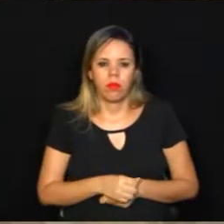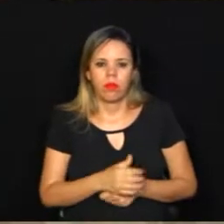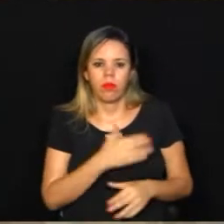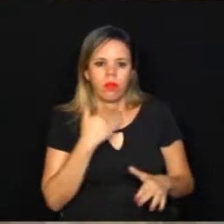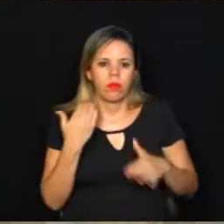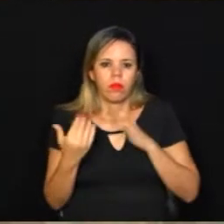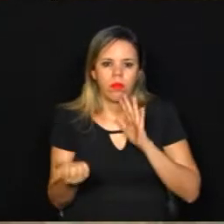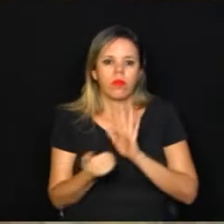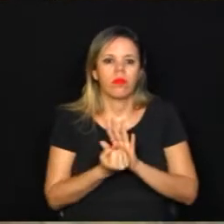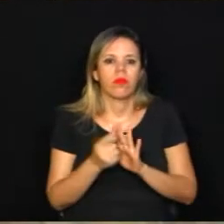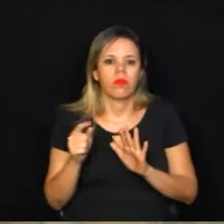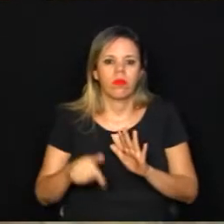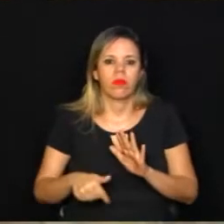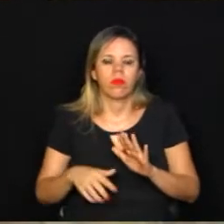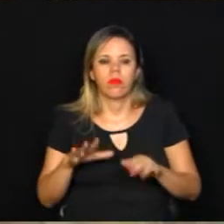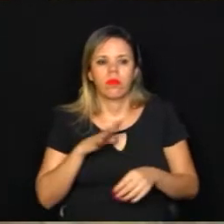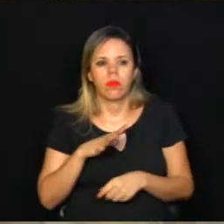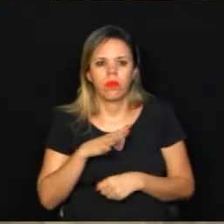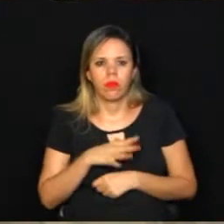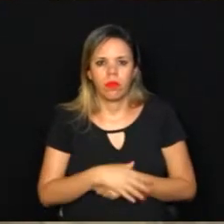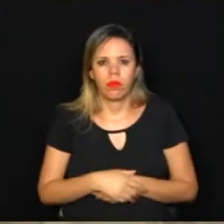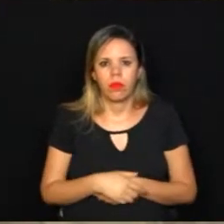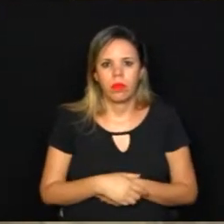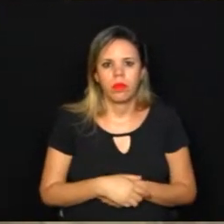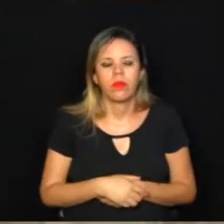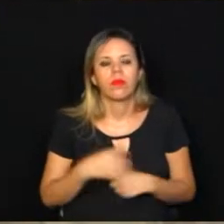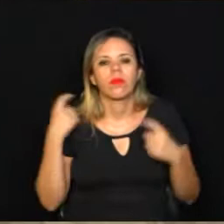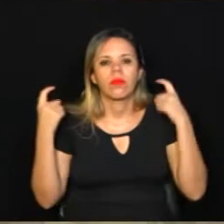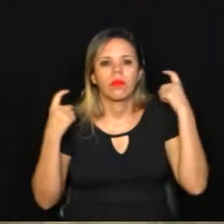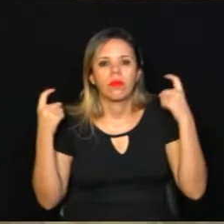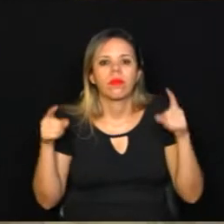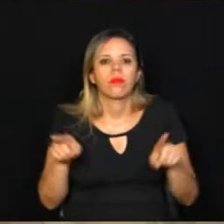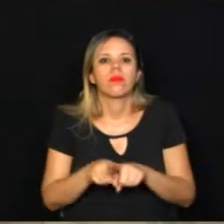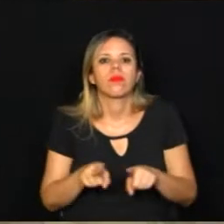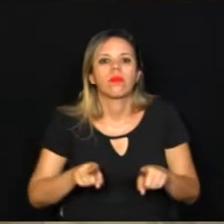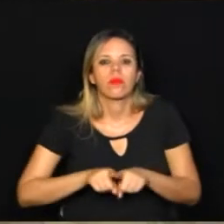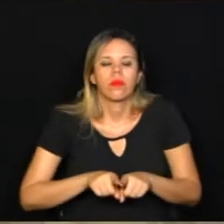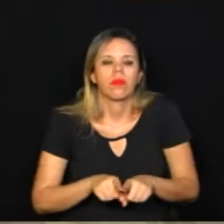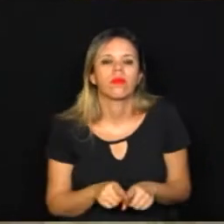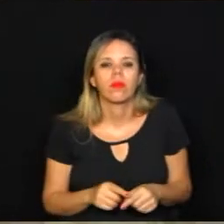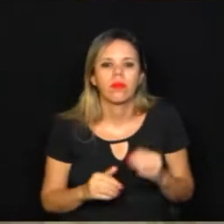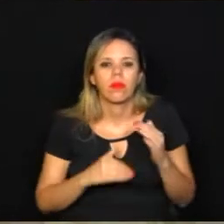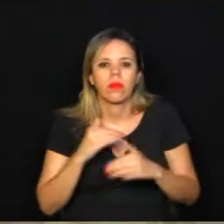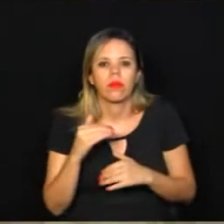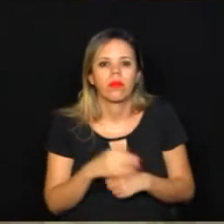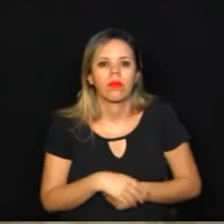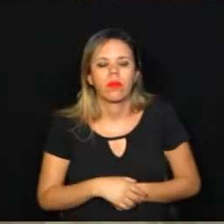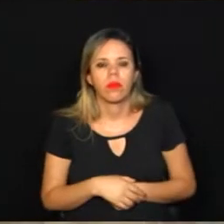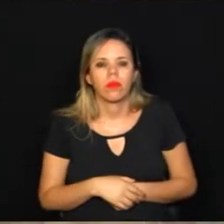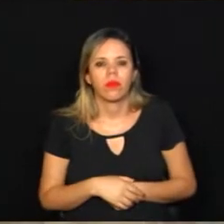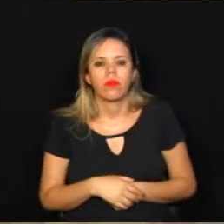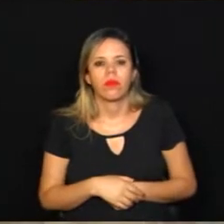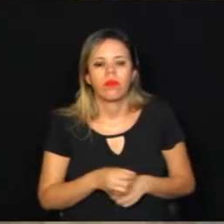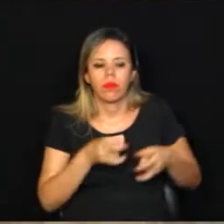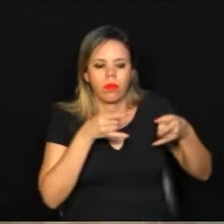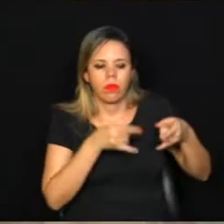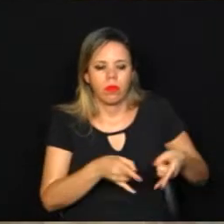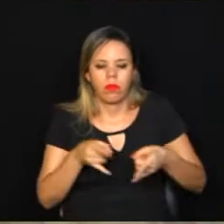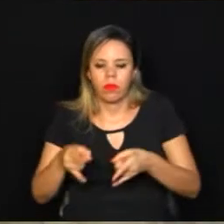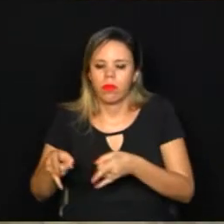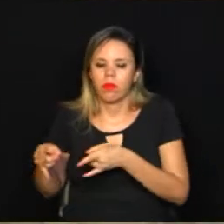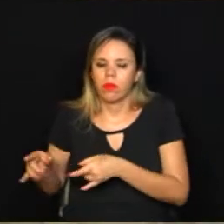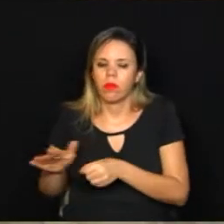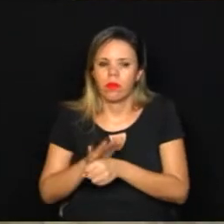óbitos registrados aqui na nossa cidade. Mas o que preocupa também, além disso, é a ocupação de leitos, Gabriel,